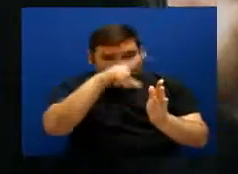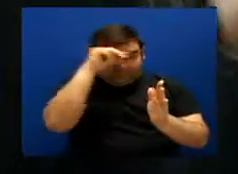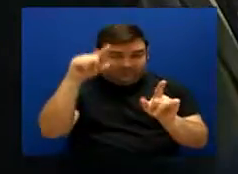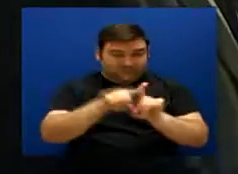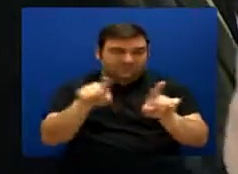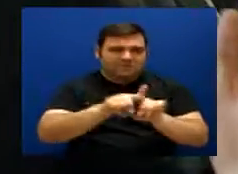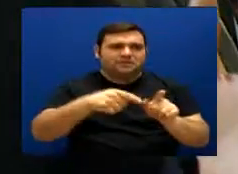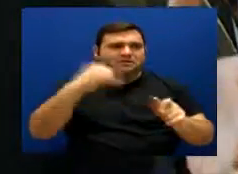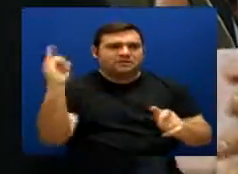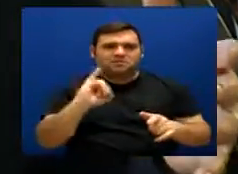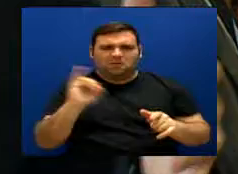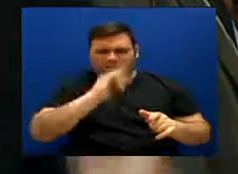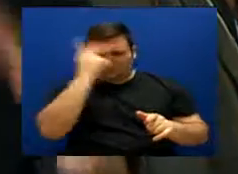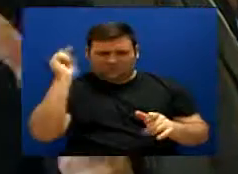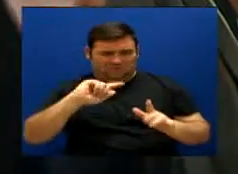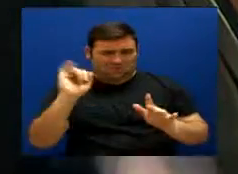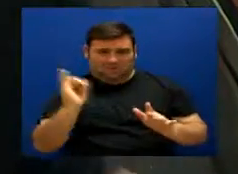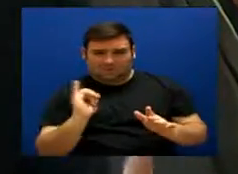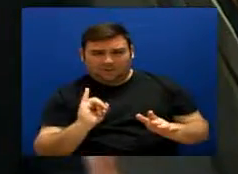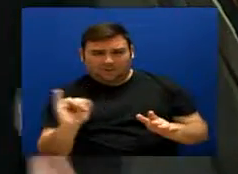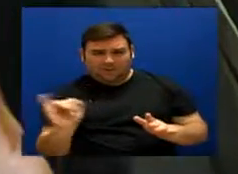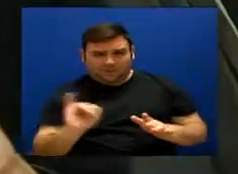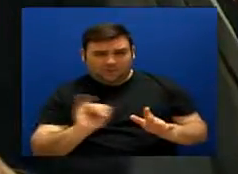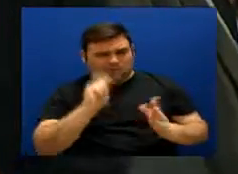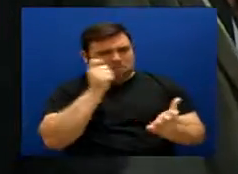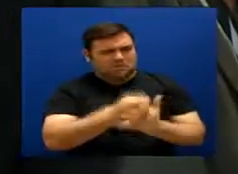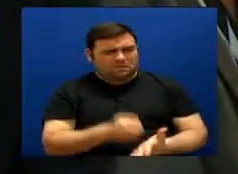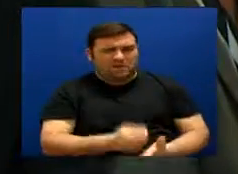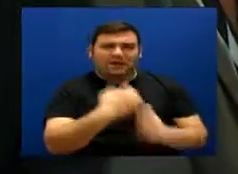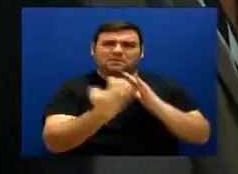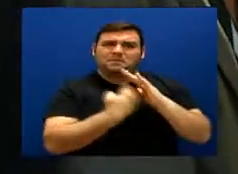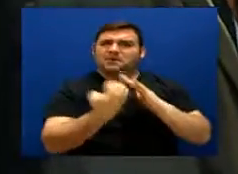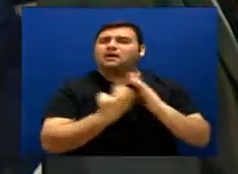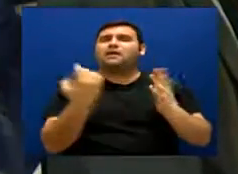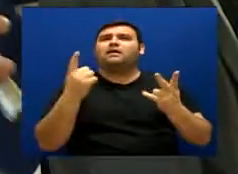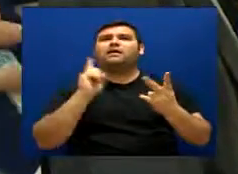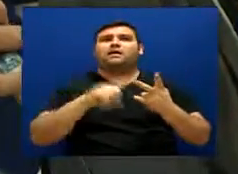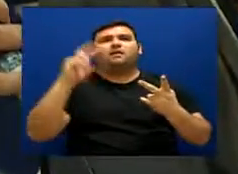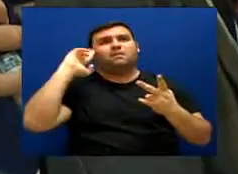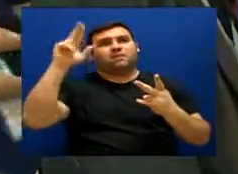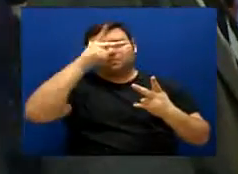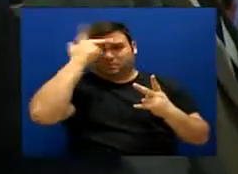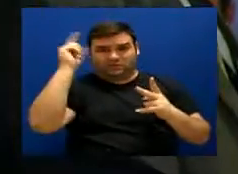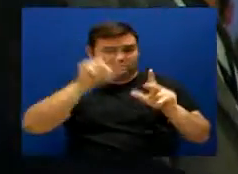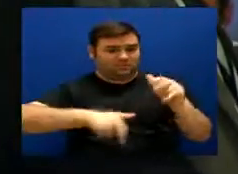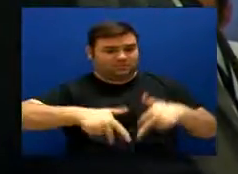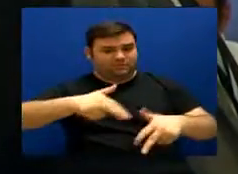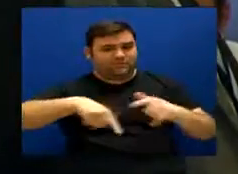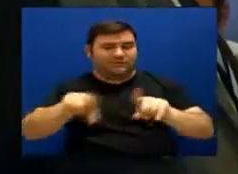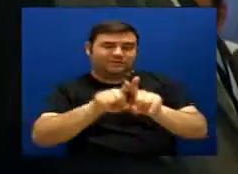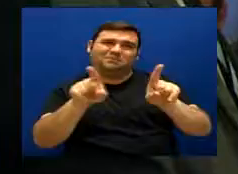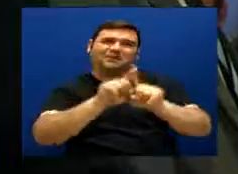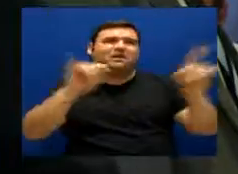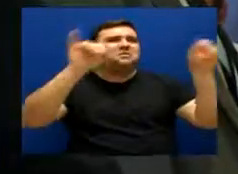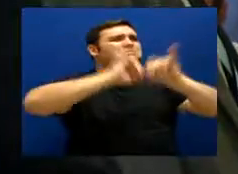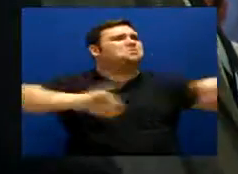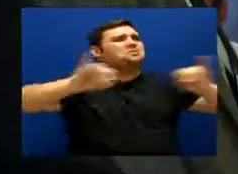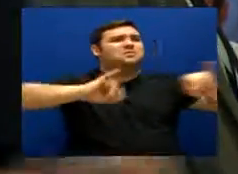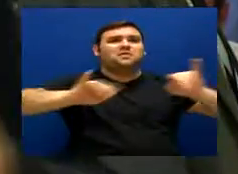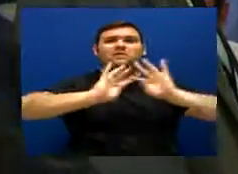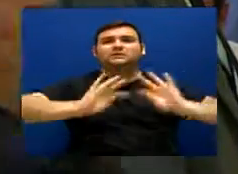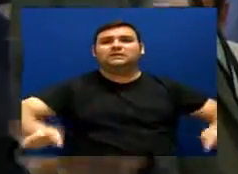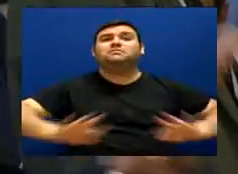que cobra tanto do cidadão comum, cobra tanto do empresariado, e divulgar é uma coisa, a gente pensa, é